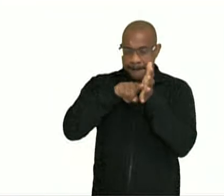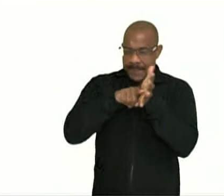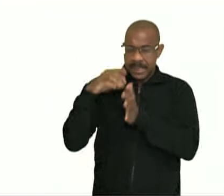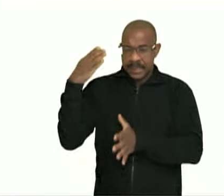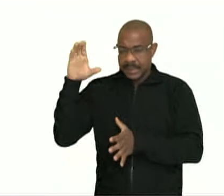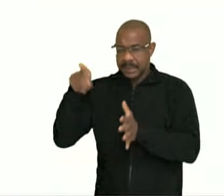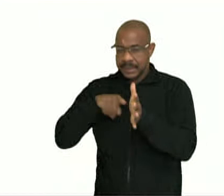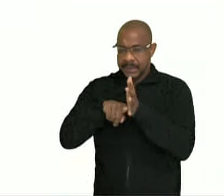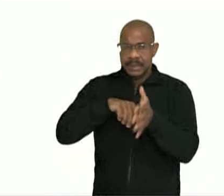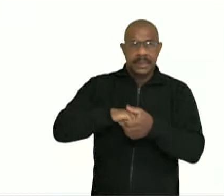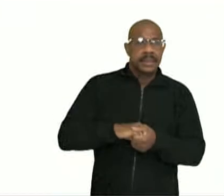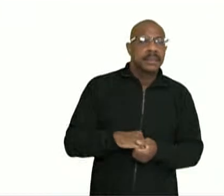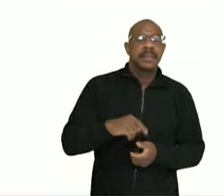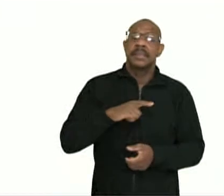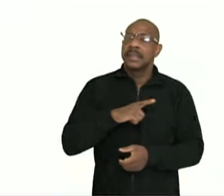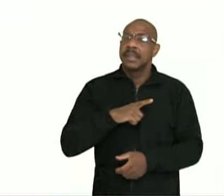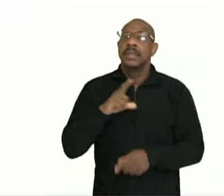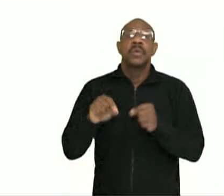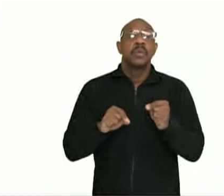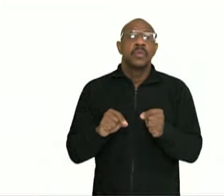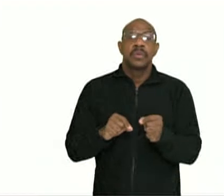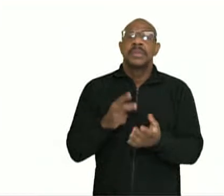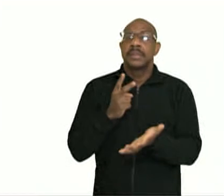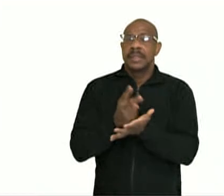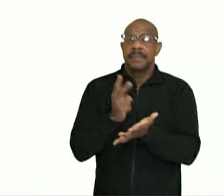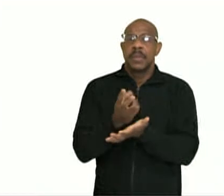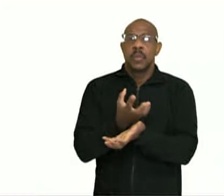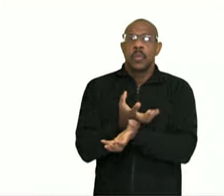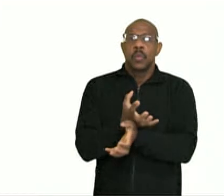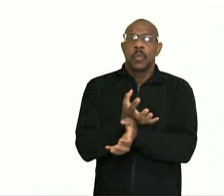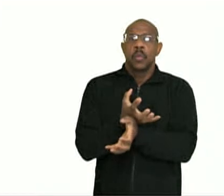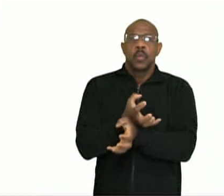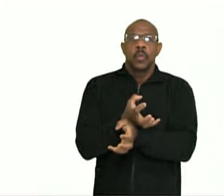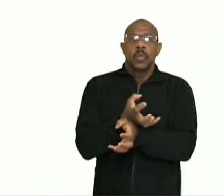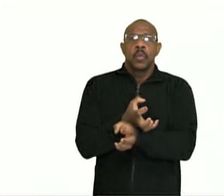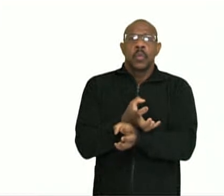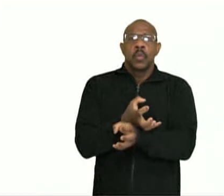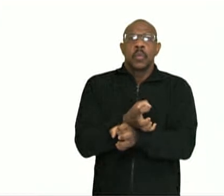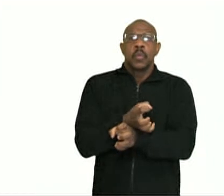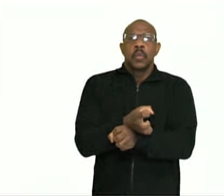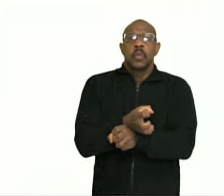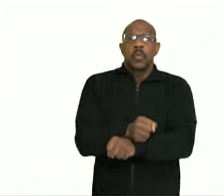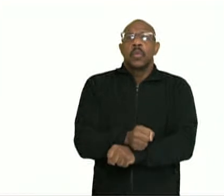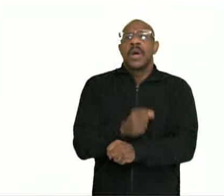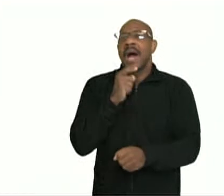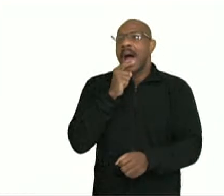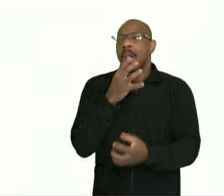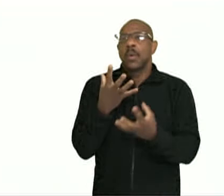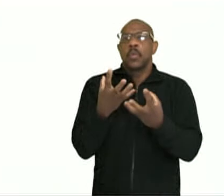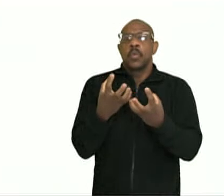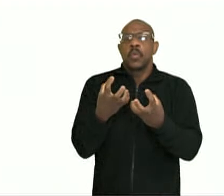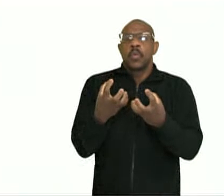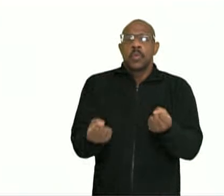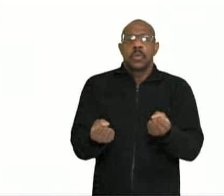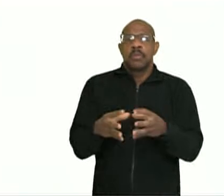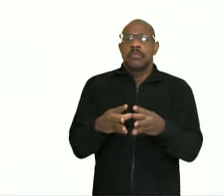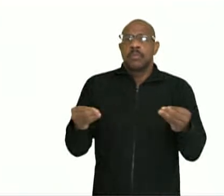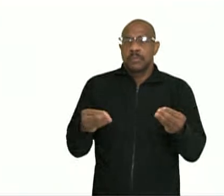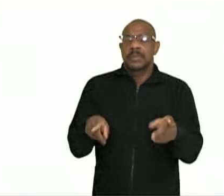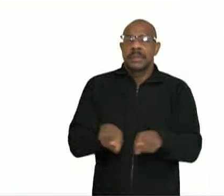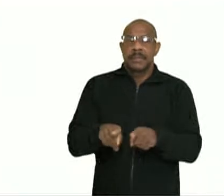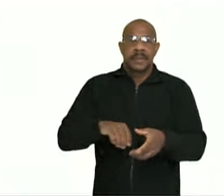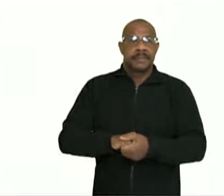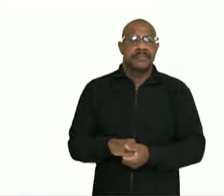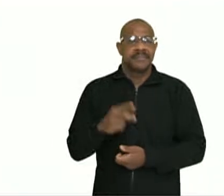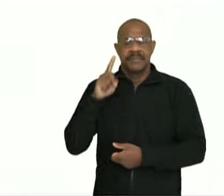secas extremas estarão cada vez mais frequentes ao longo deste século. Então, a imagem aqui mostrando, ó, o